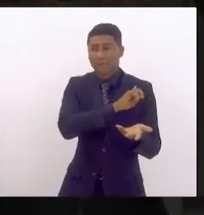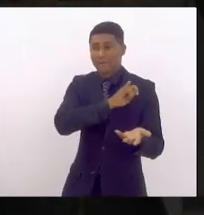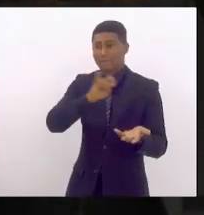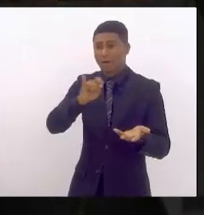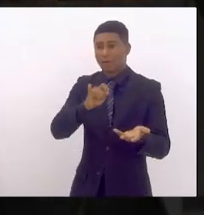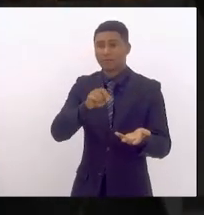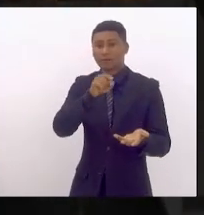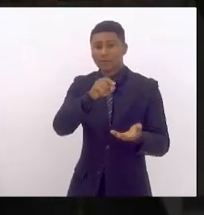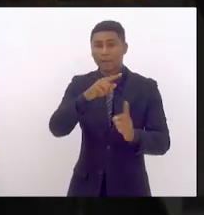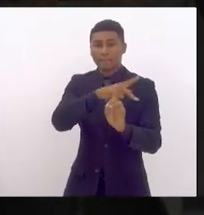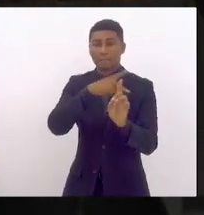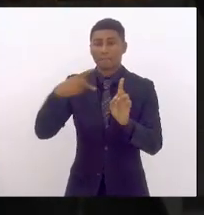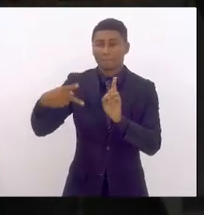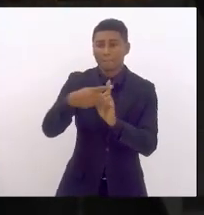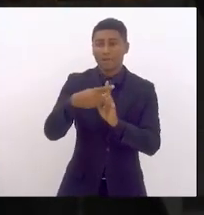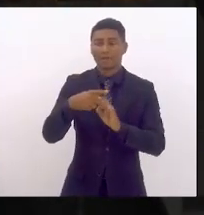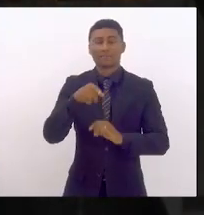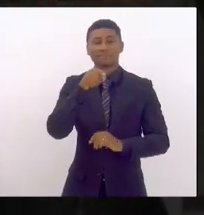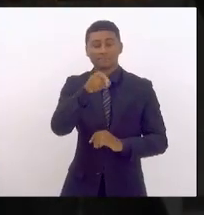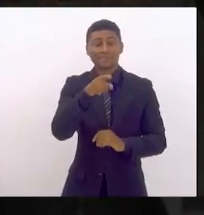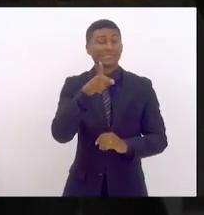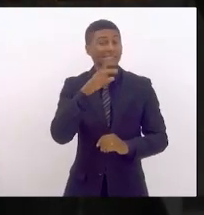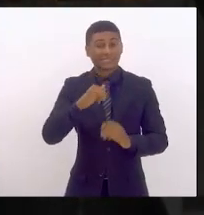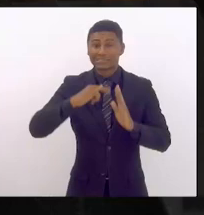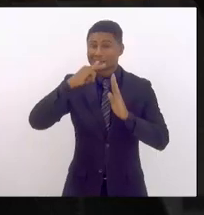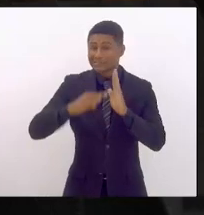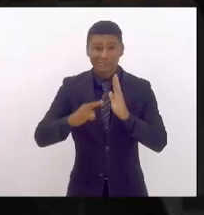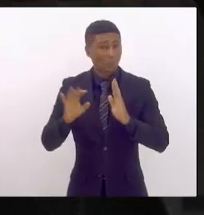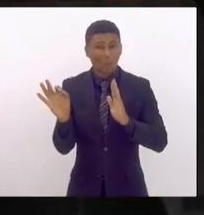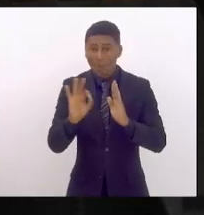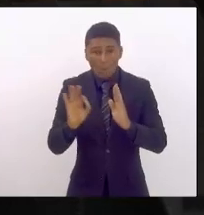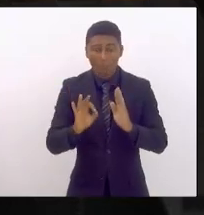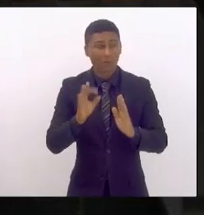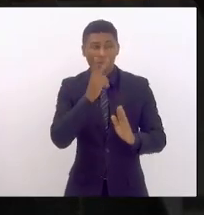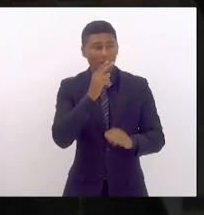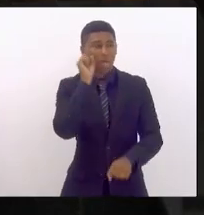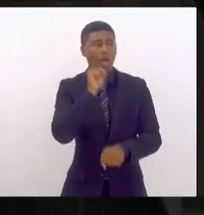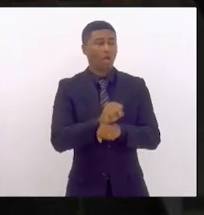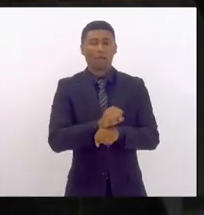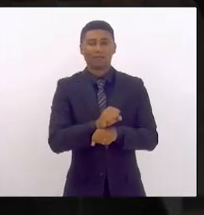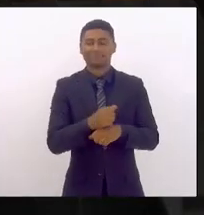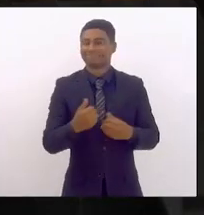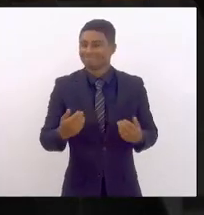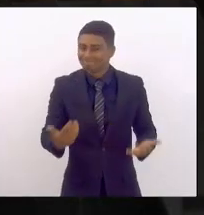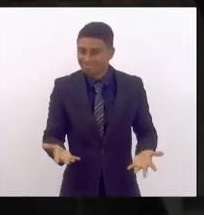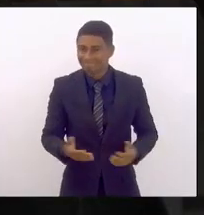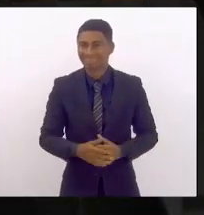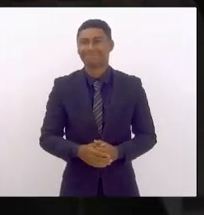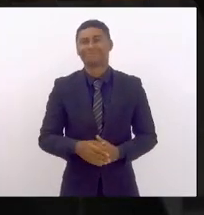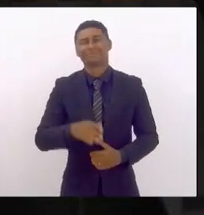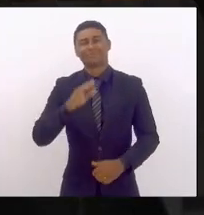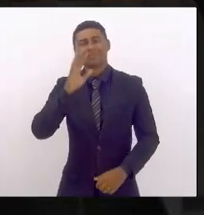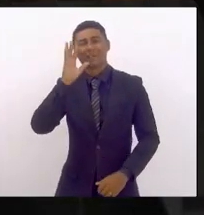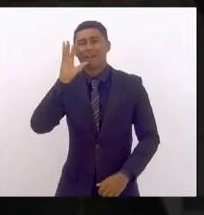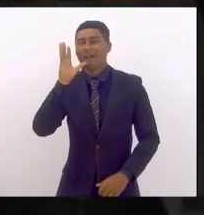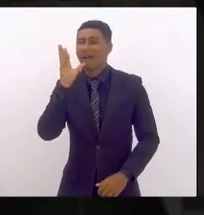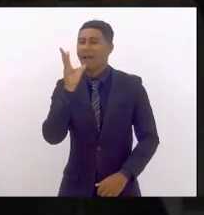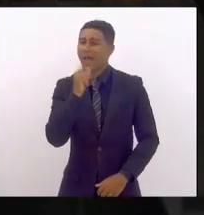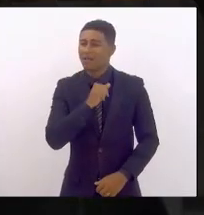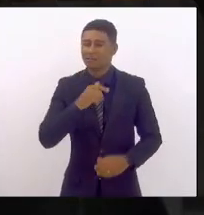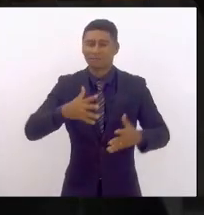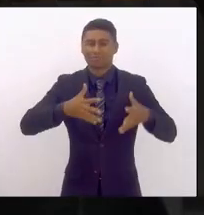previdência se não tiver a petição fica tudo parado Enfim tudo criando